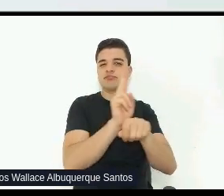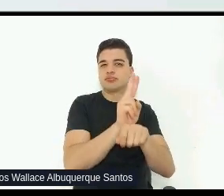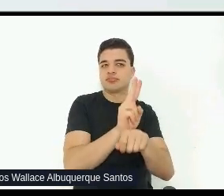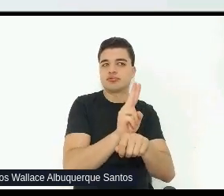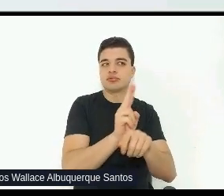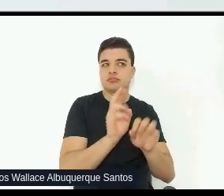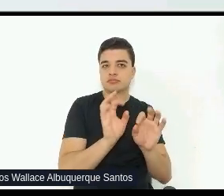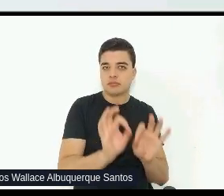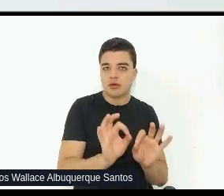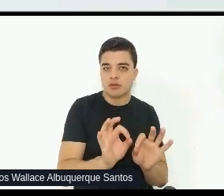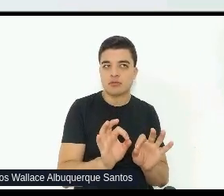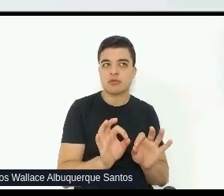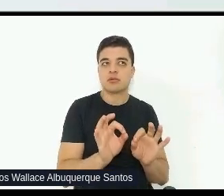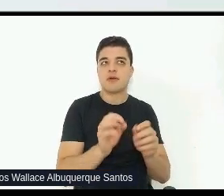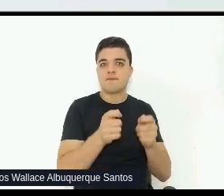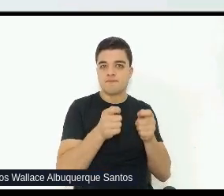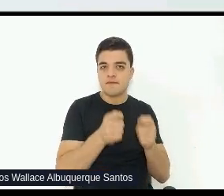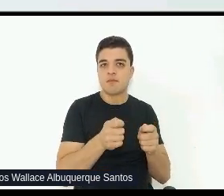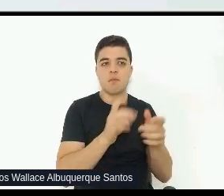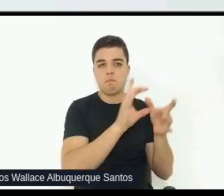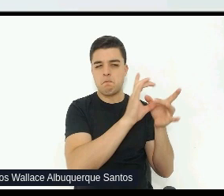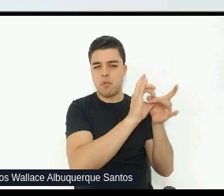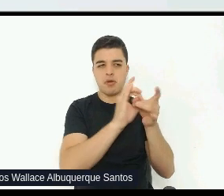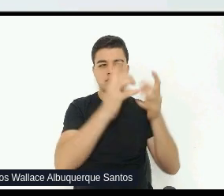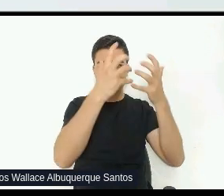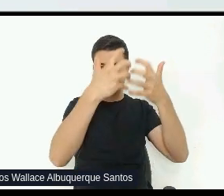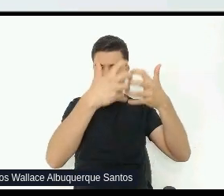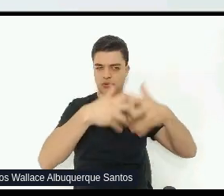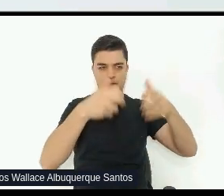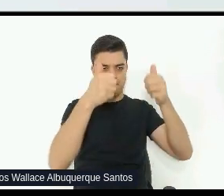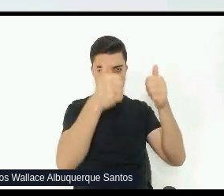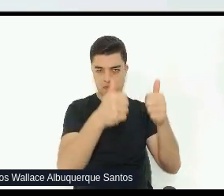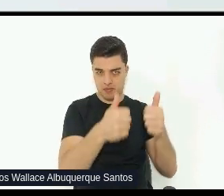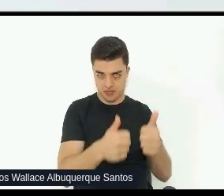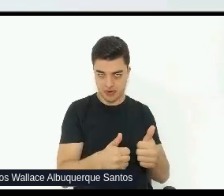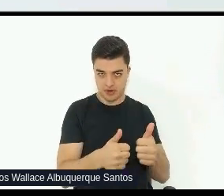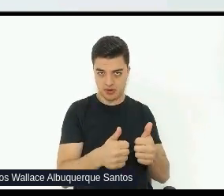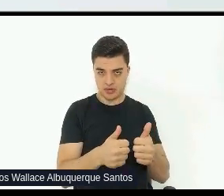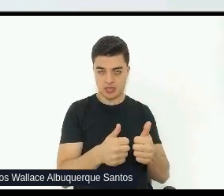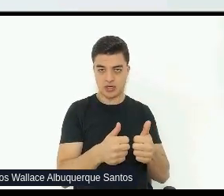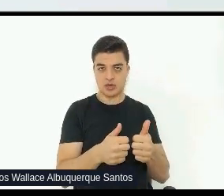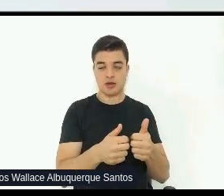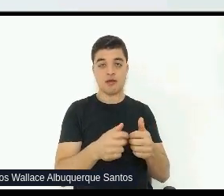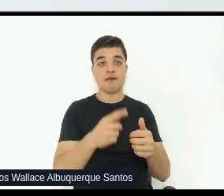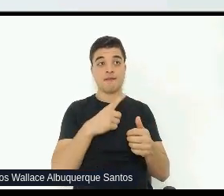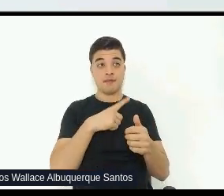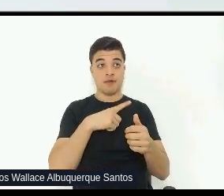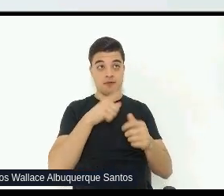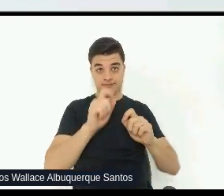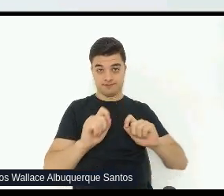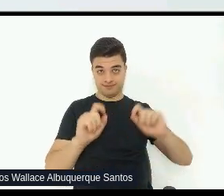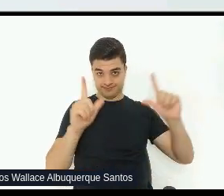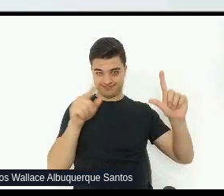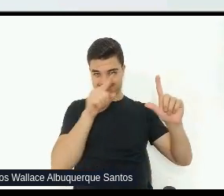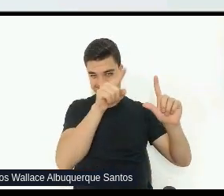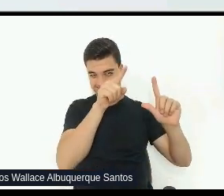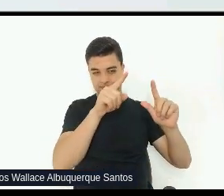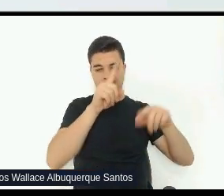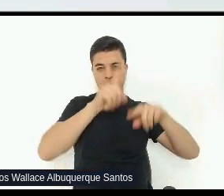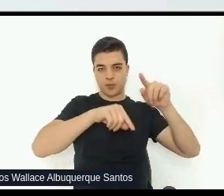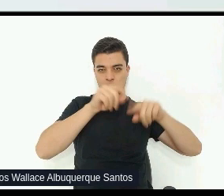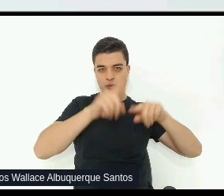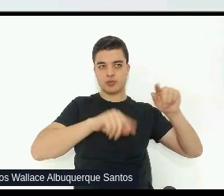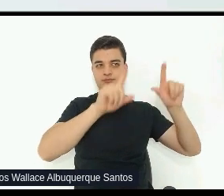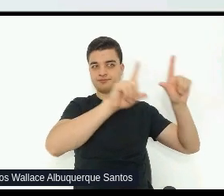assertiva na página. Então, por exemplo, aqui na página da Samsung, a gente vê 4 cards de produtos que visualmente a gente entende que